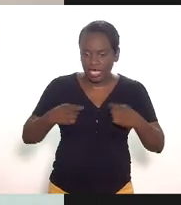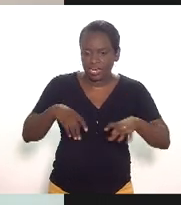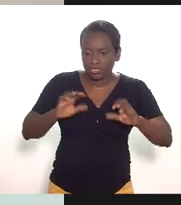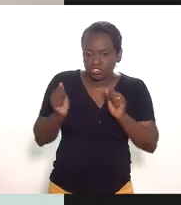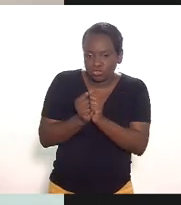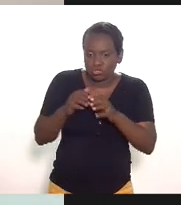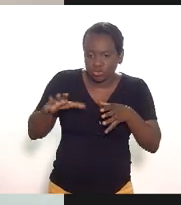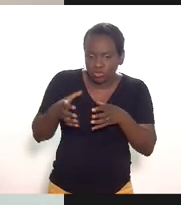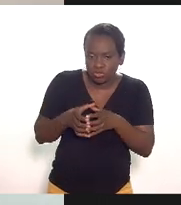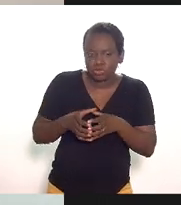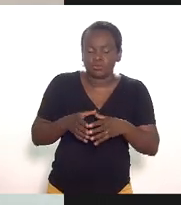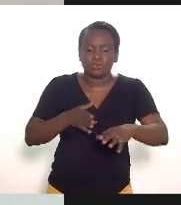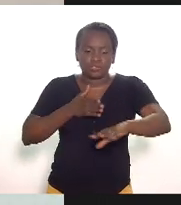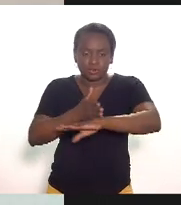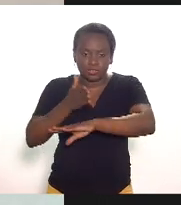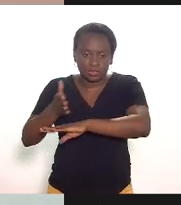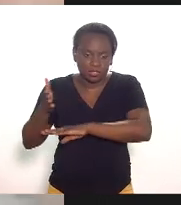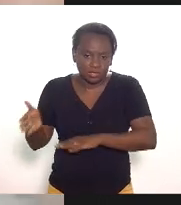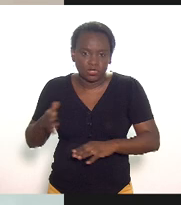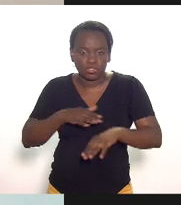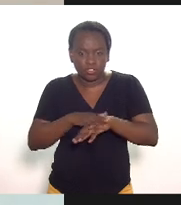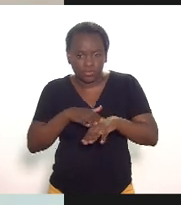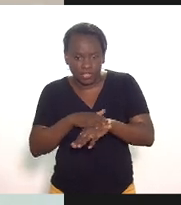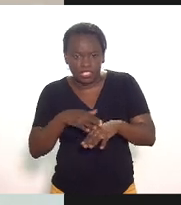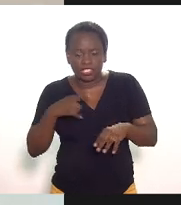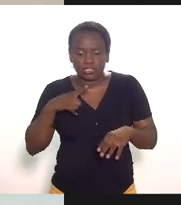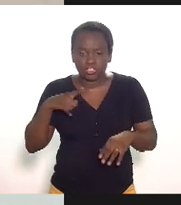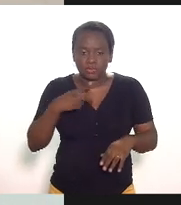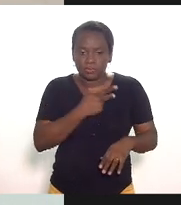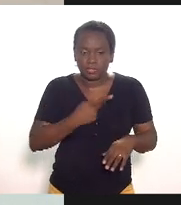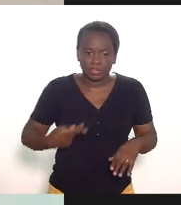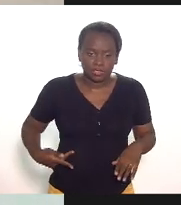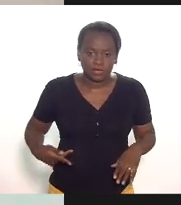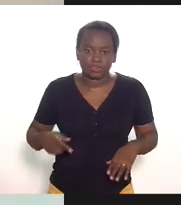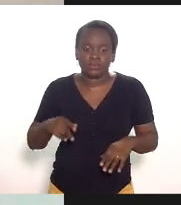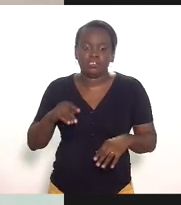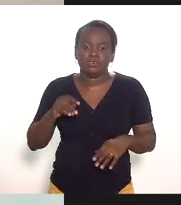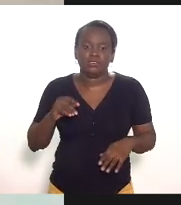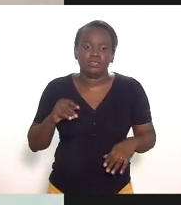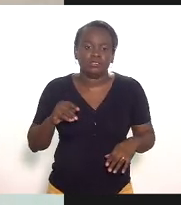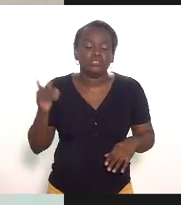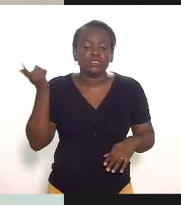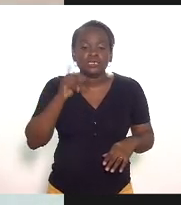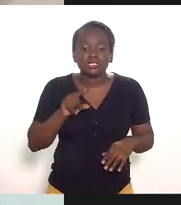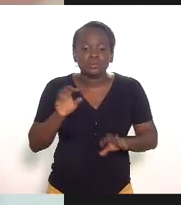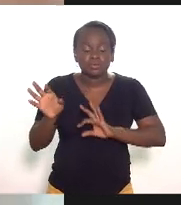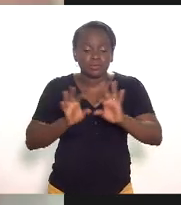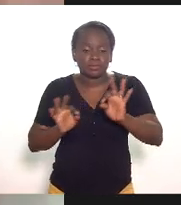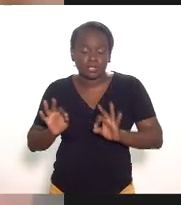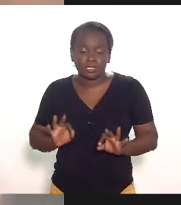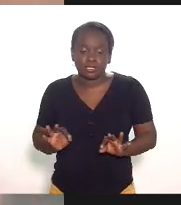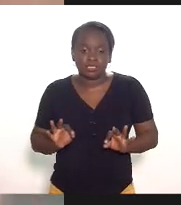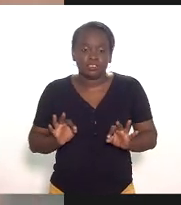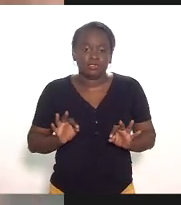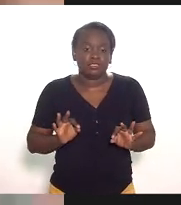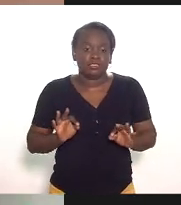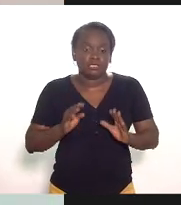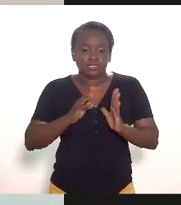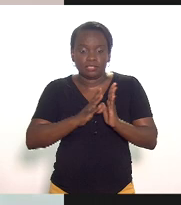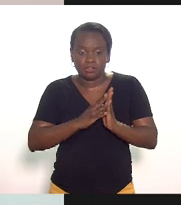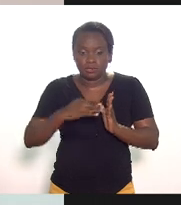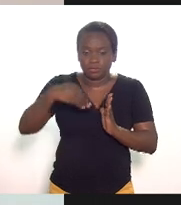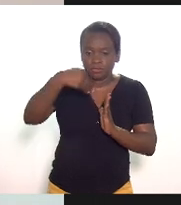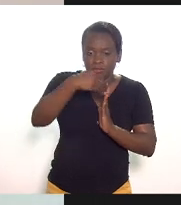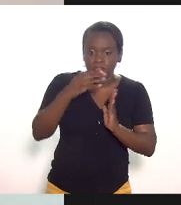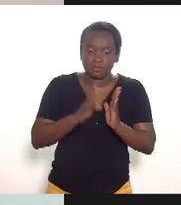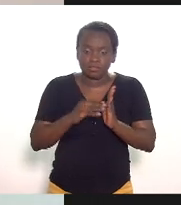equipe, através de uma conversa que eu tive com o presidente Capitulo, conseguimos montar, né, um calendário